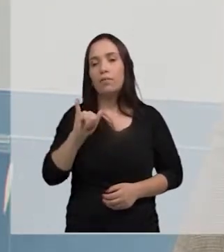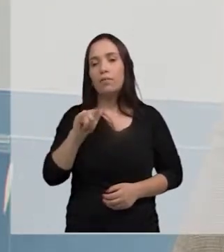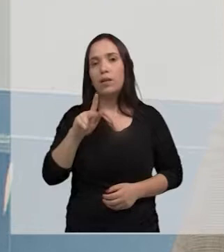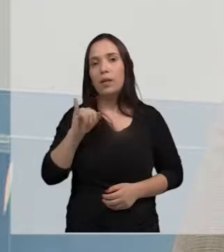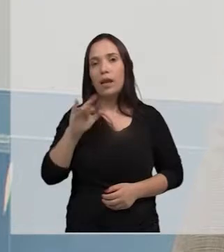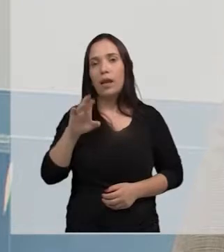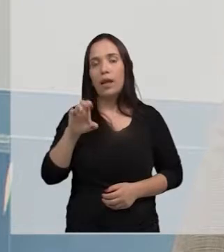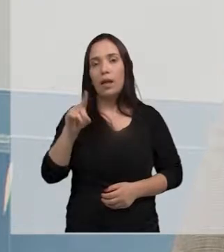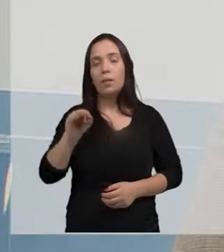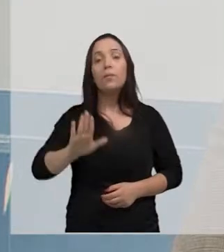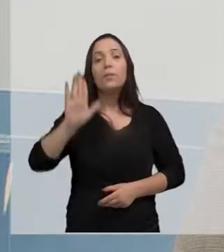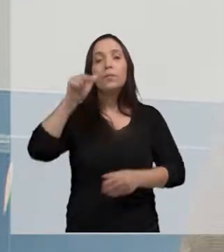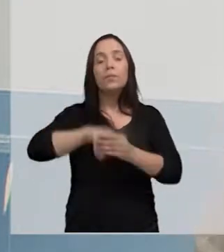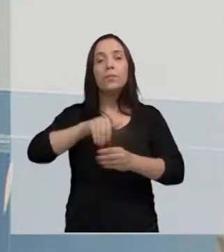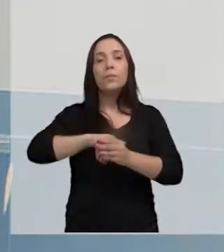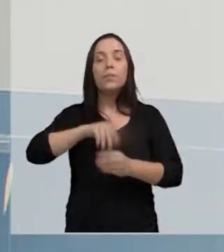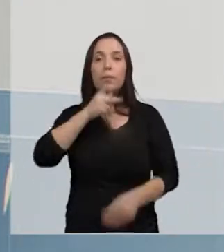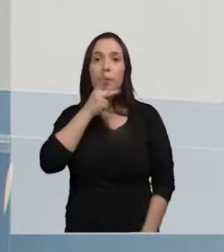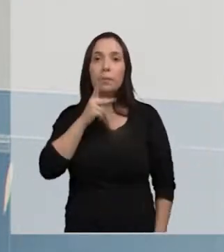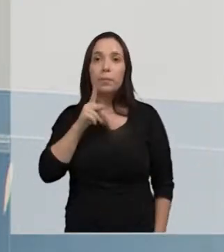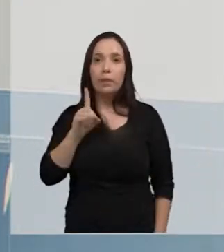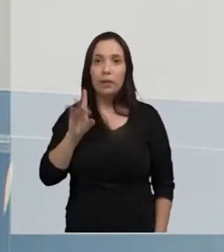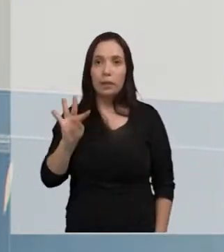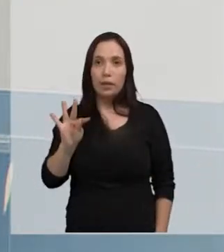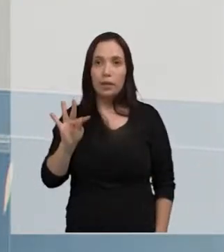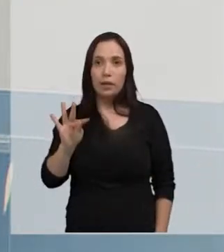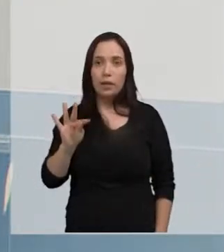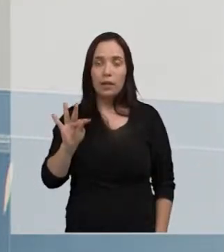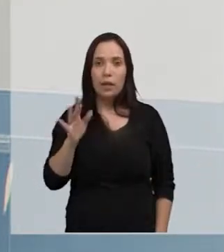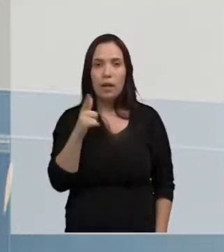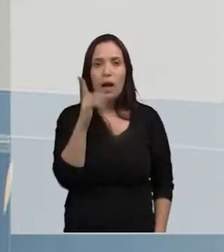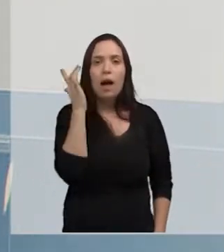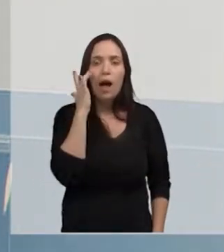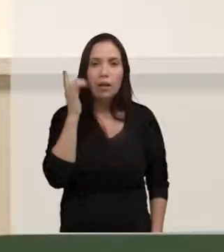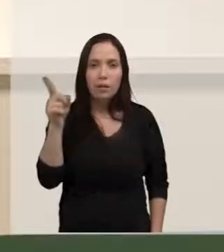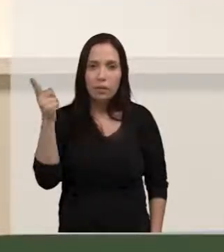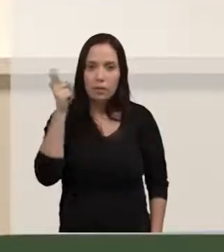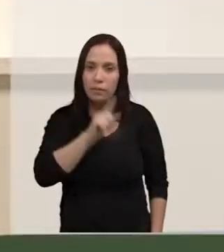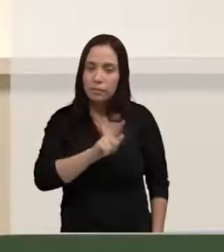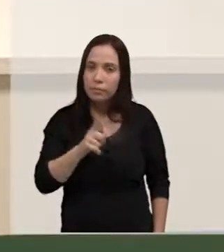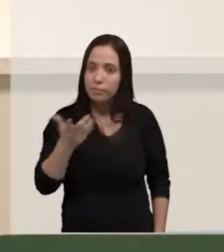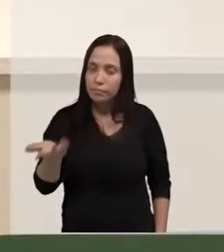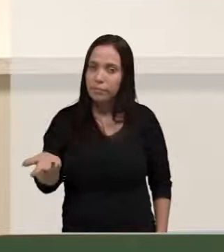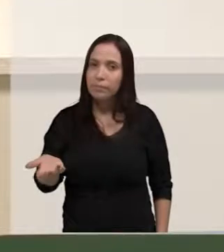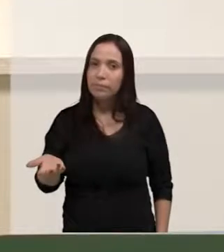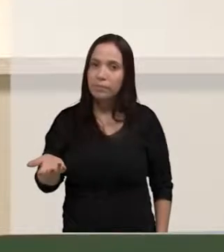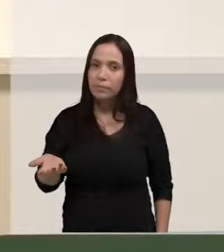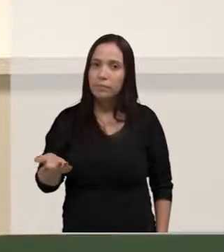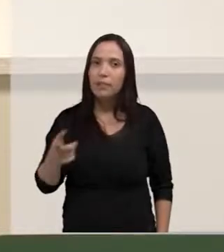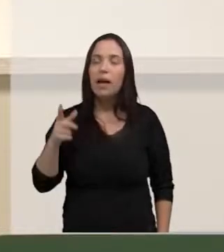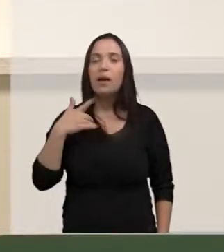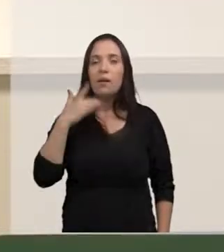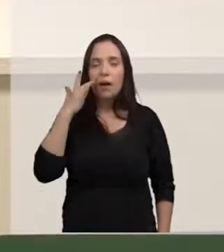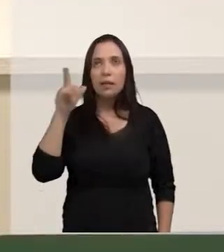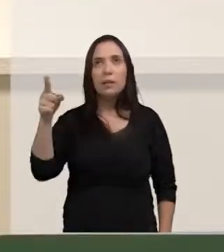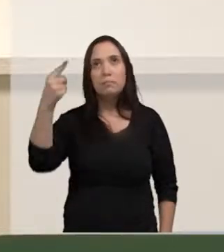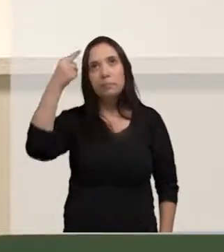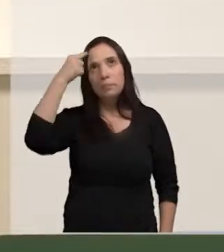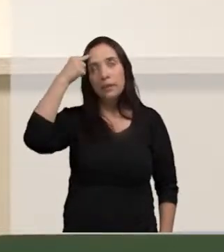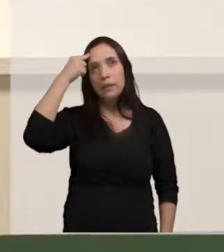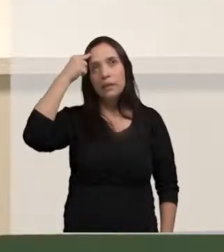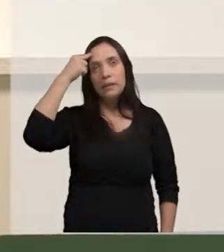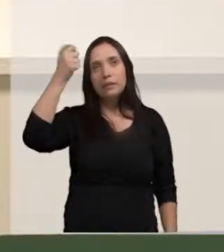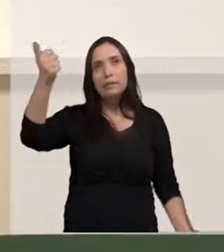candidato do PDT, Luiz, não teria sido eleito? Hoje o André deve estar se perguntando 2